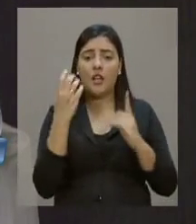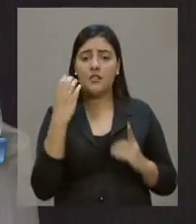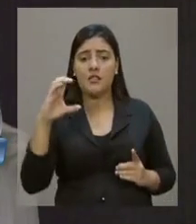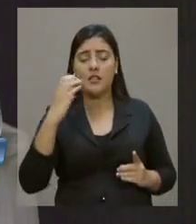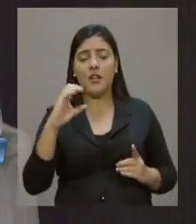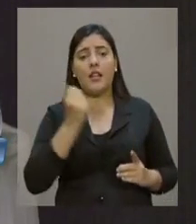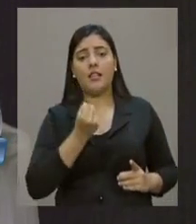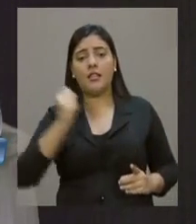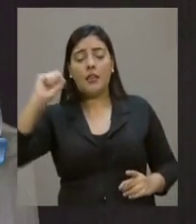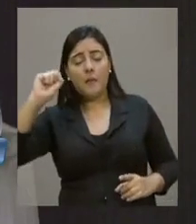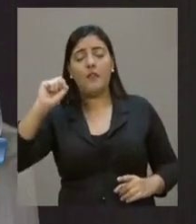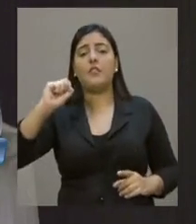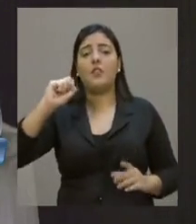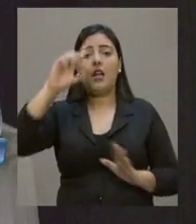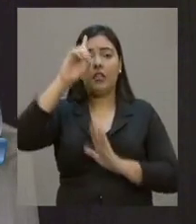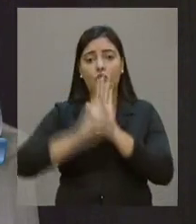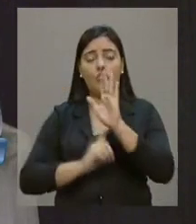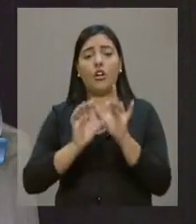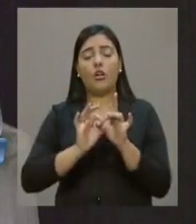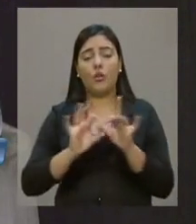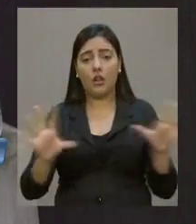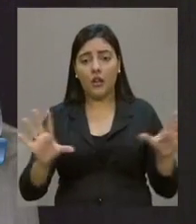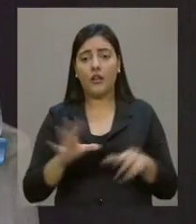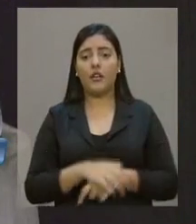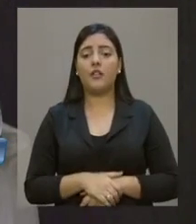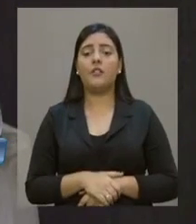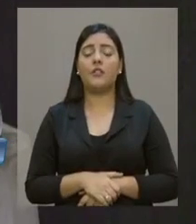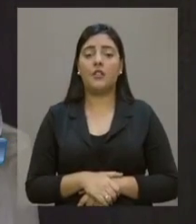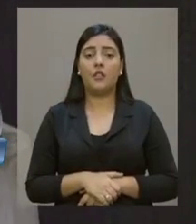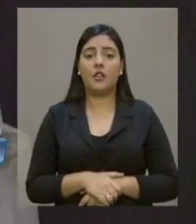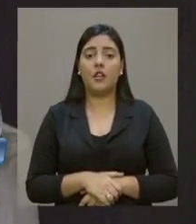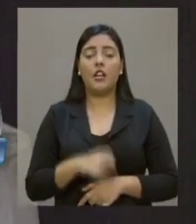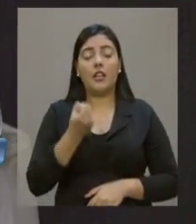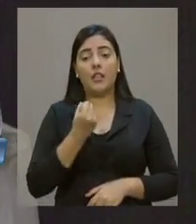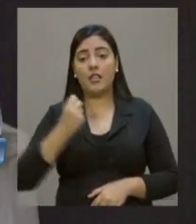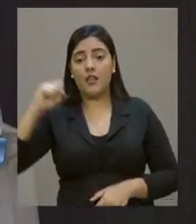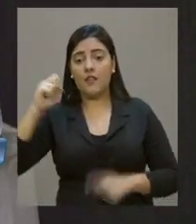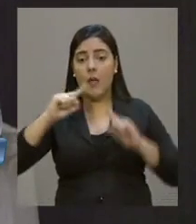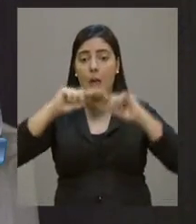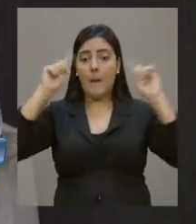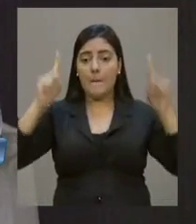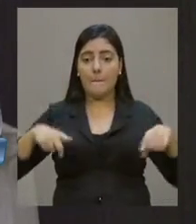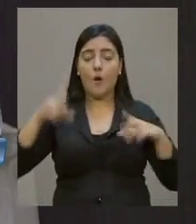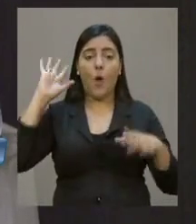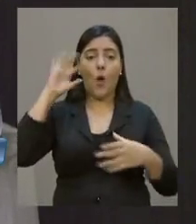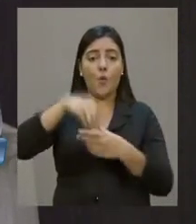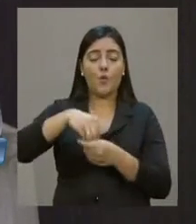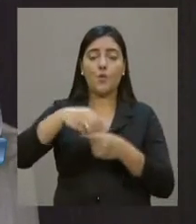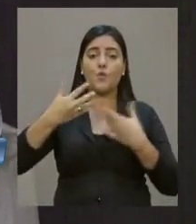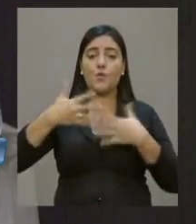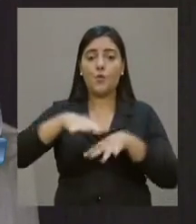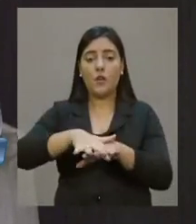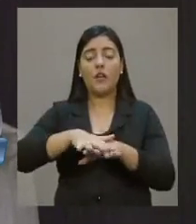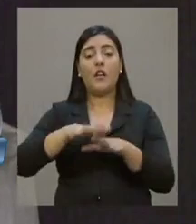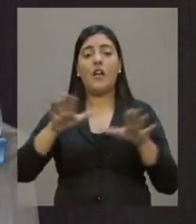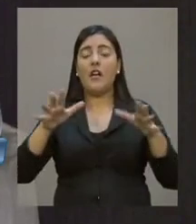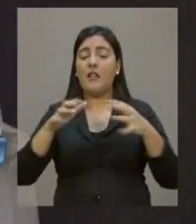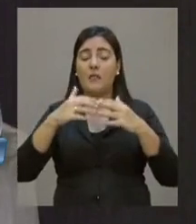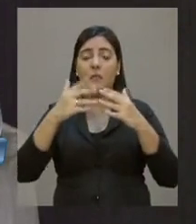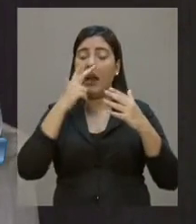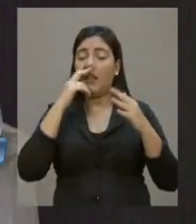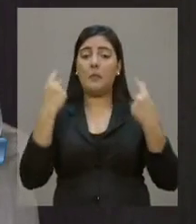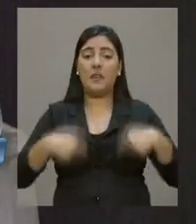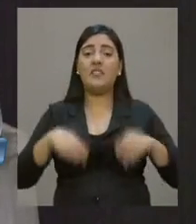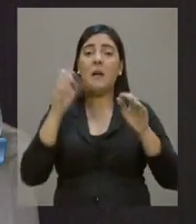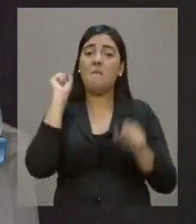defesa da sua democracia, em defesa da sua comunidade, em defesa de um projeto de inclusão pelo fim da segregação, em